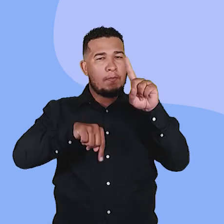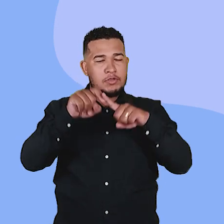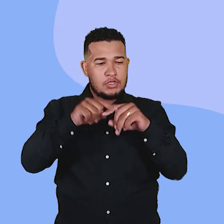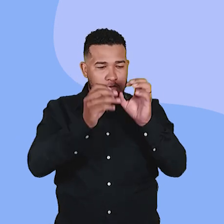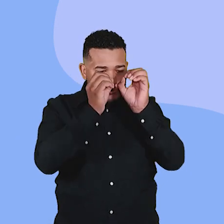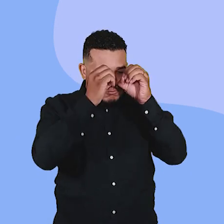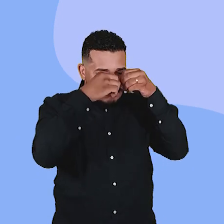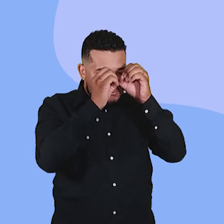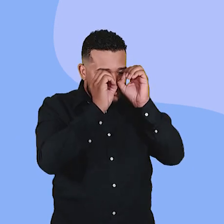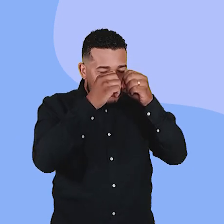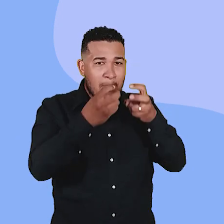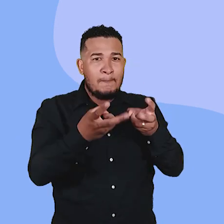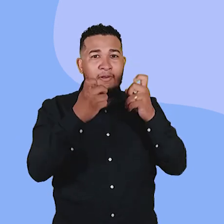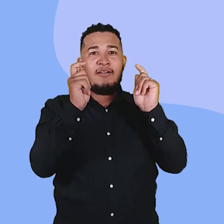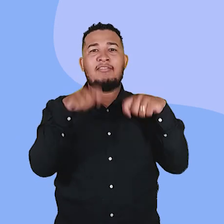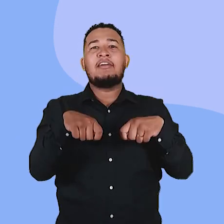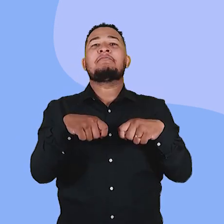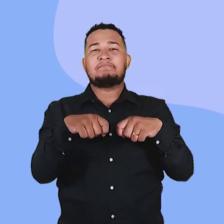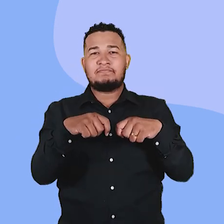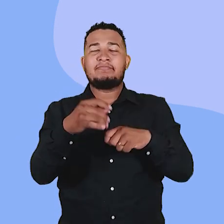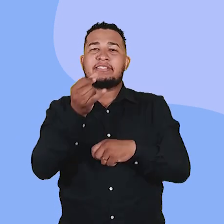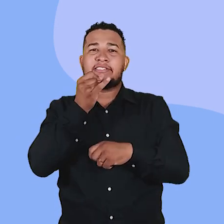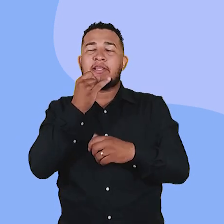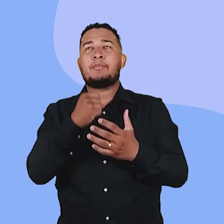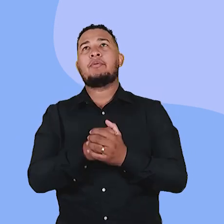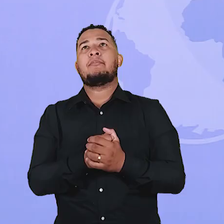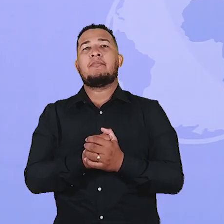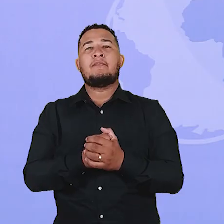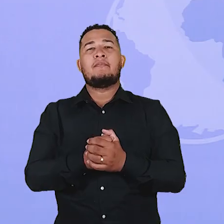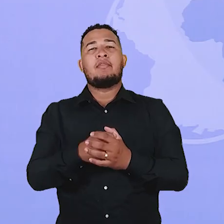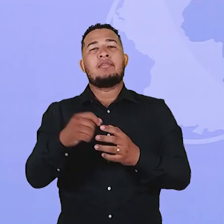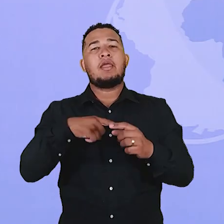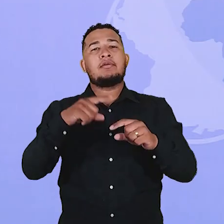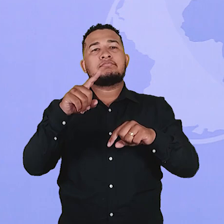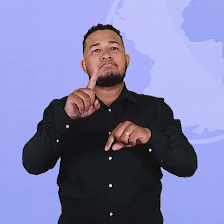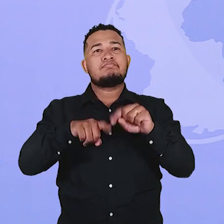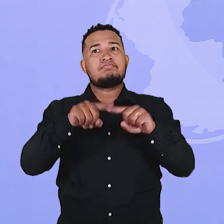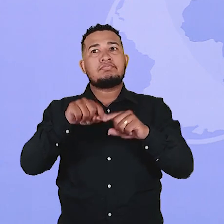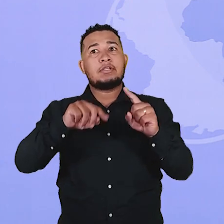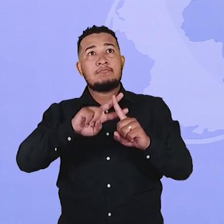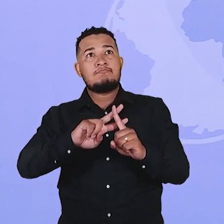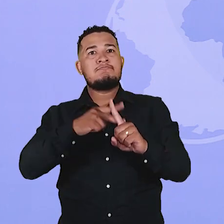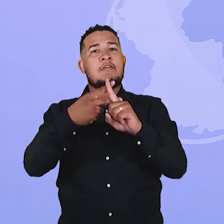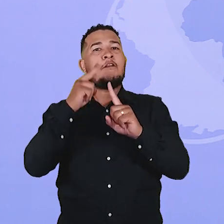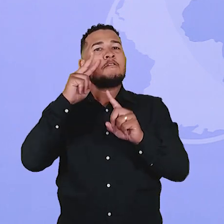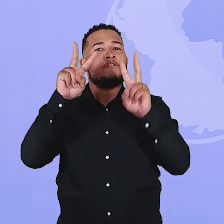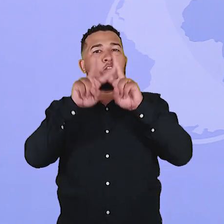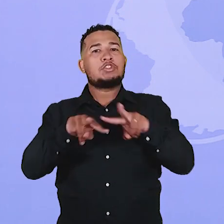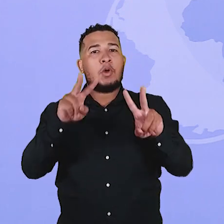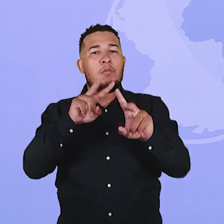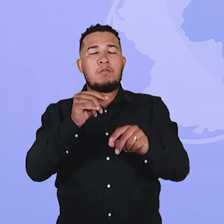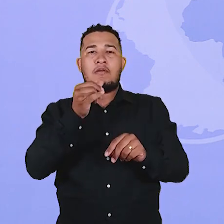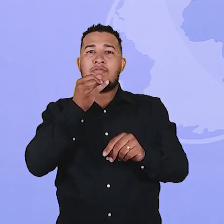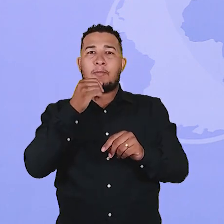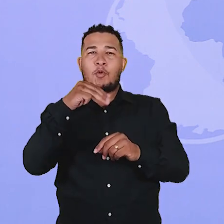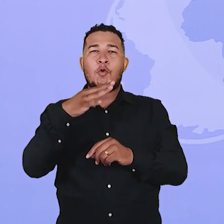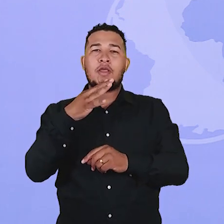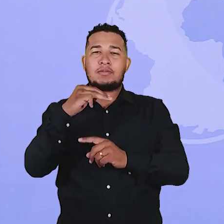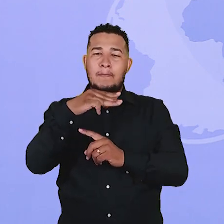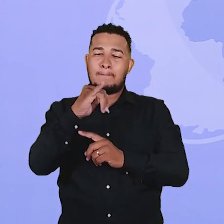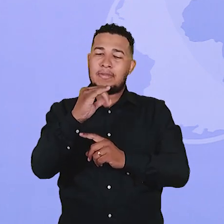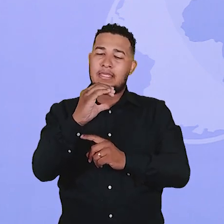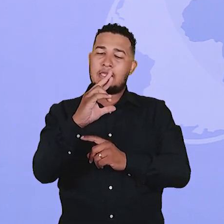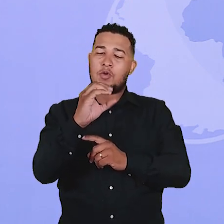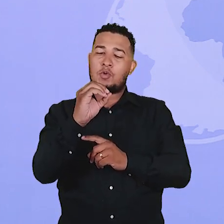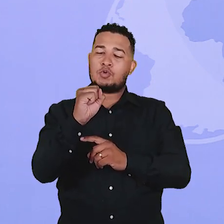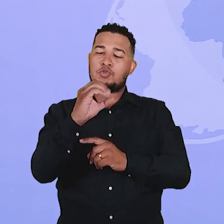instrumento. Então a gente pode observar coisas utilizando um instrumento para aumentar a nossa visão. Por exemplo, um microscópio,